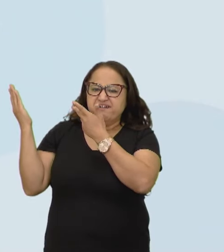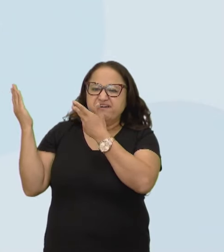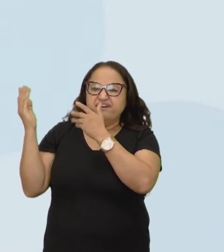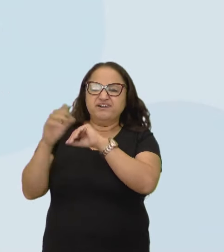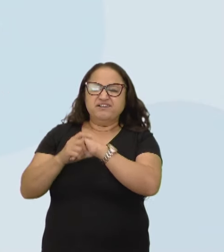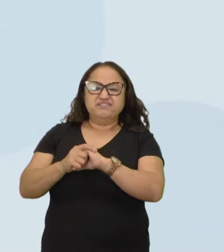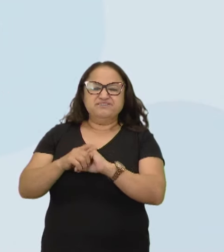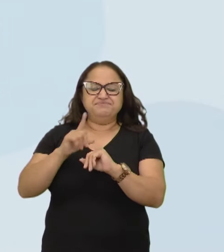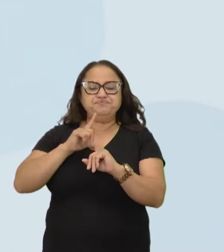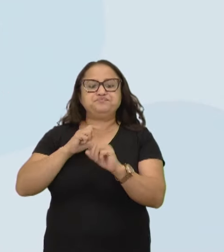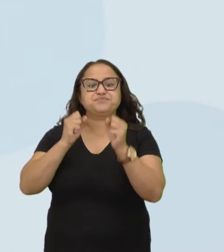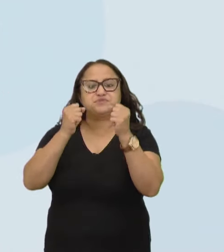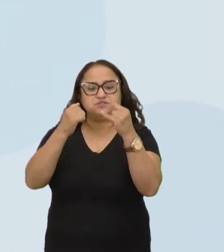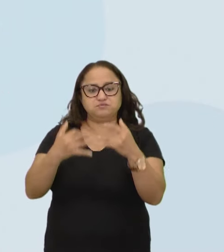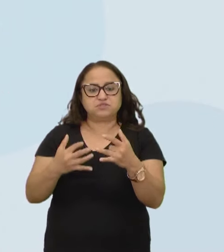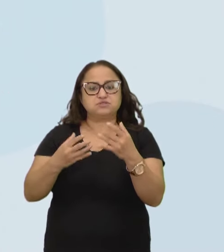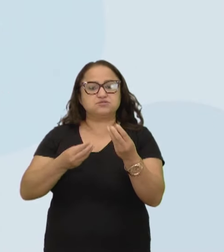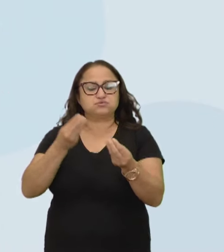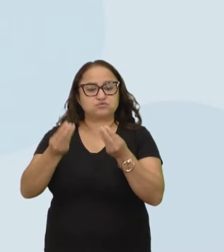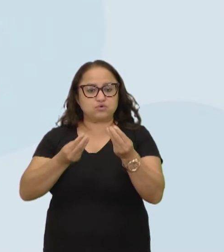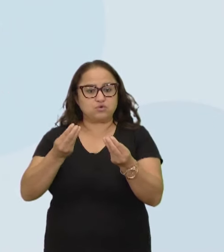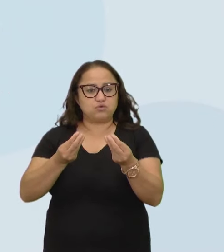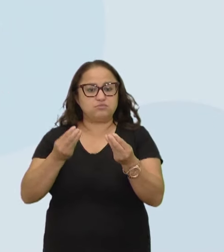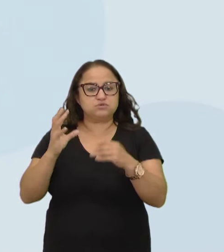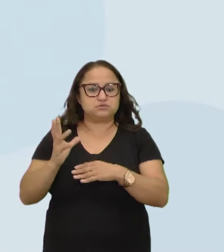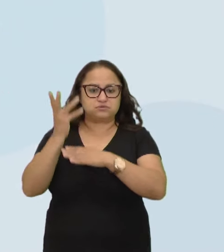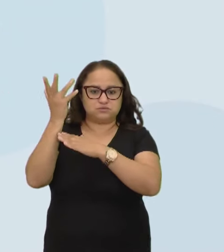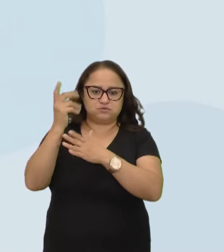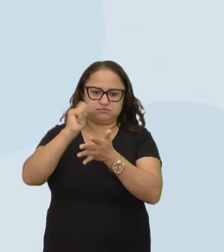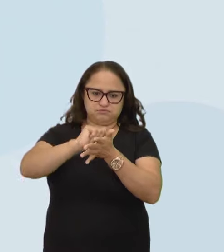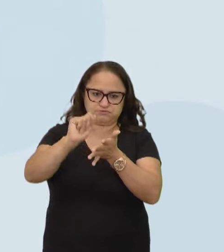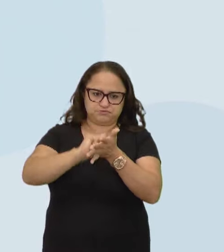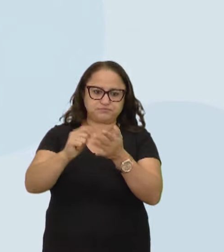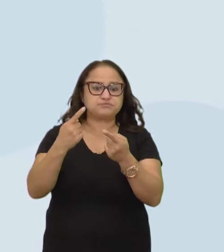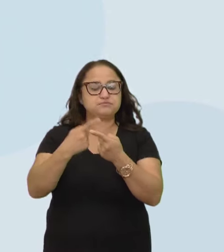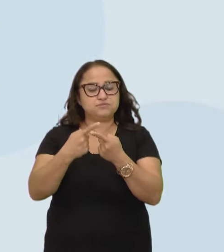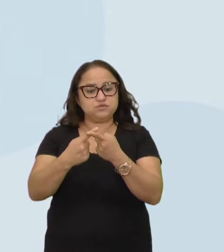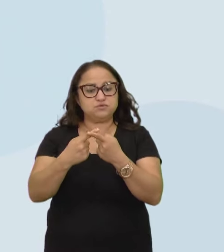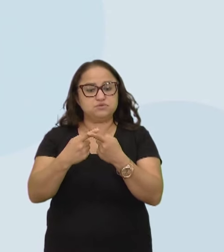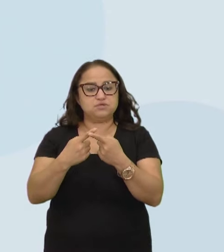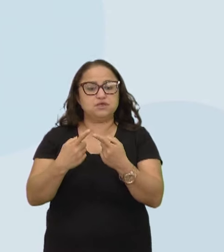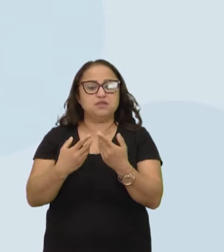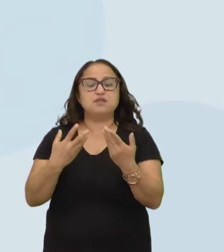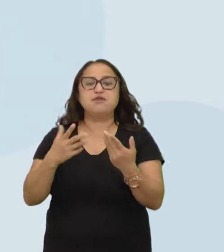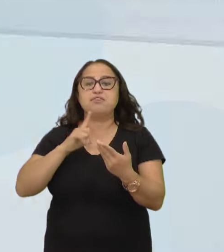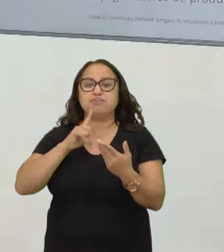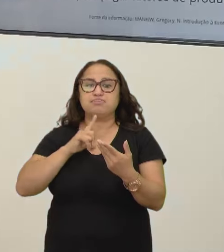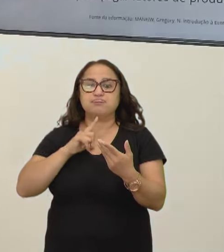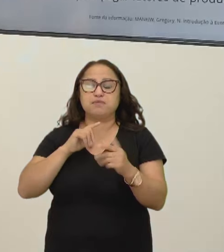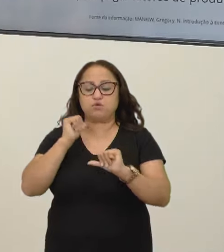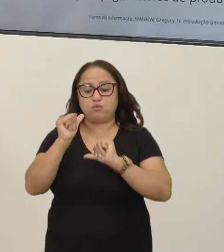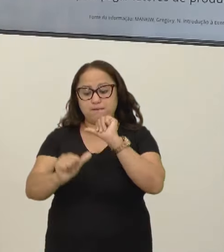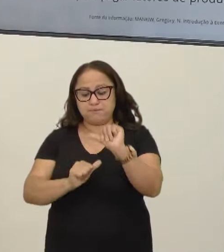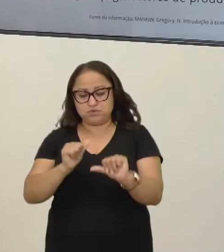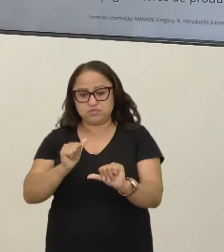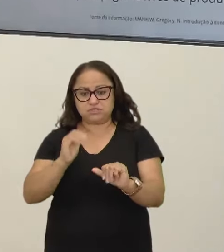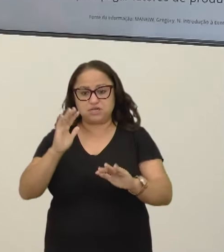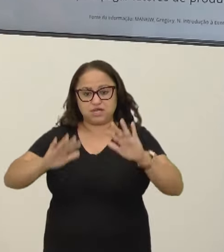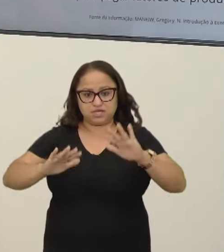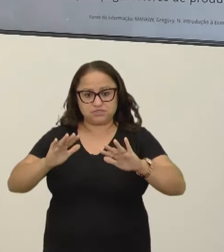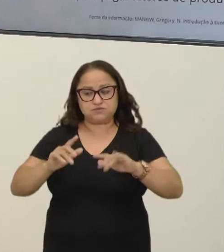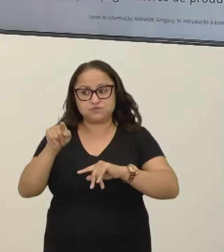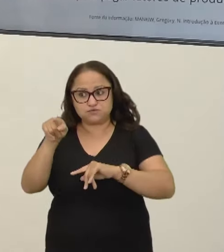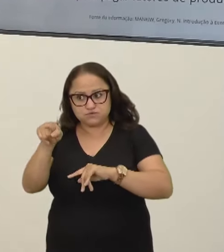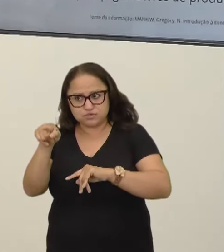Vamos dar uma explicaçãozinha aqui agora com as coisas escritas. Por quê? Porque existe uma transformação. Às vezes você é comprador e às vezes